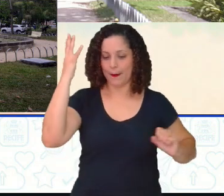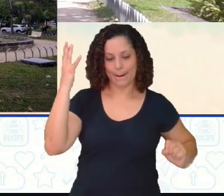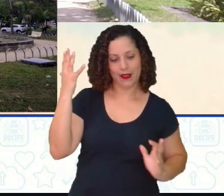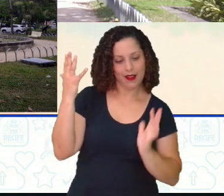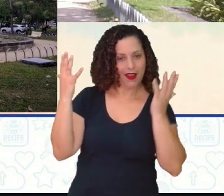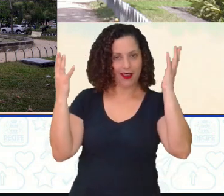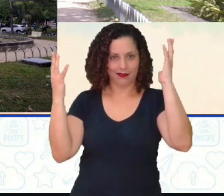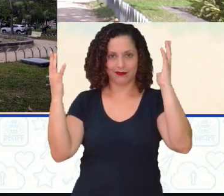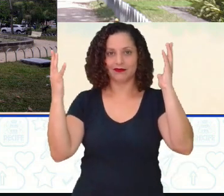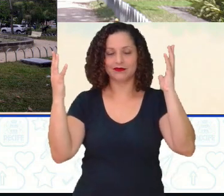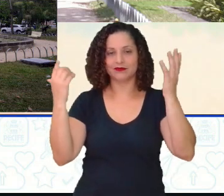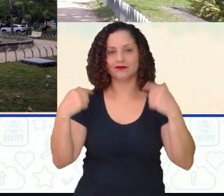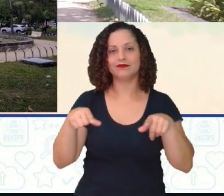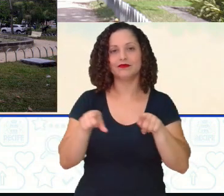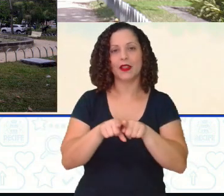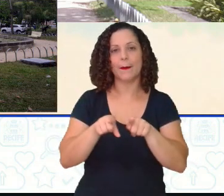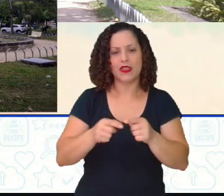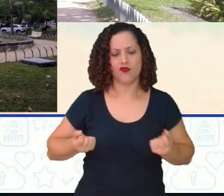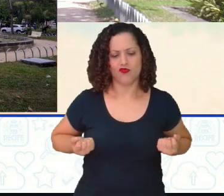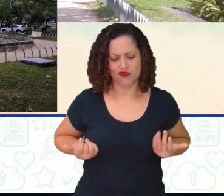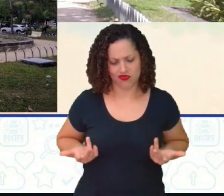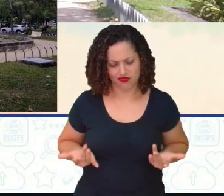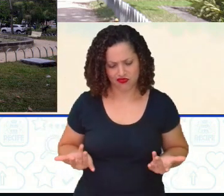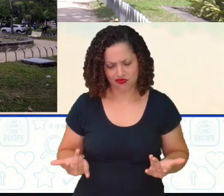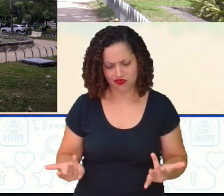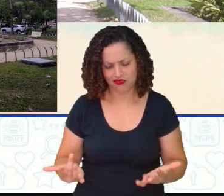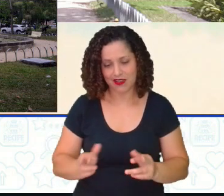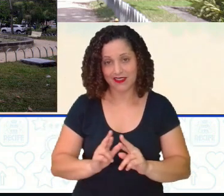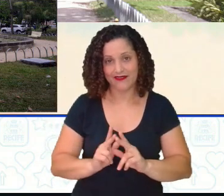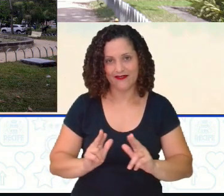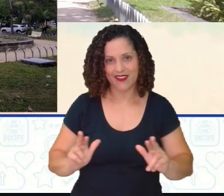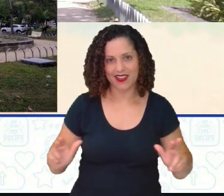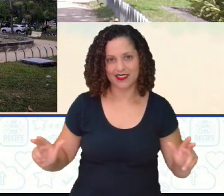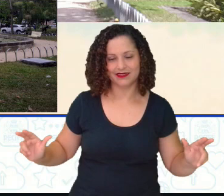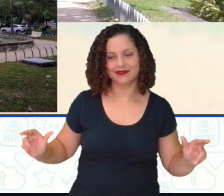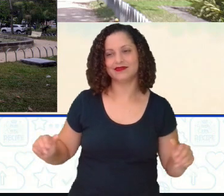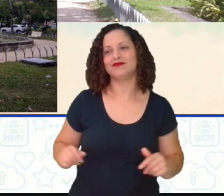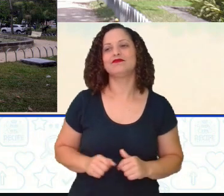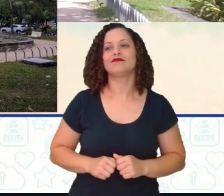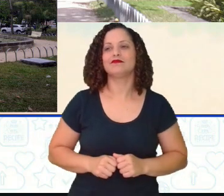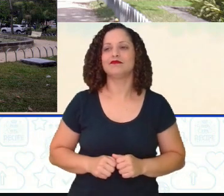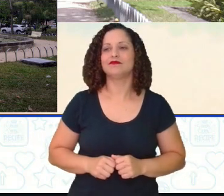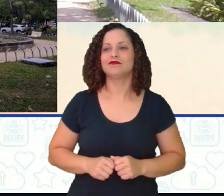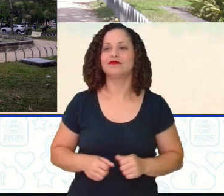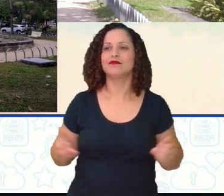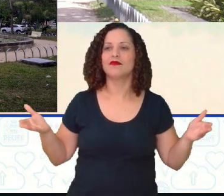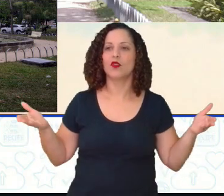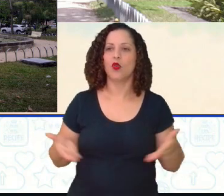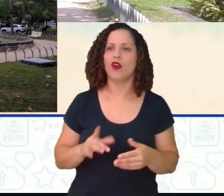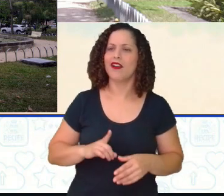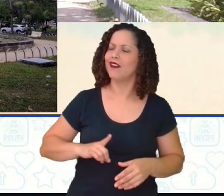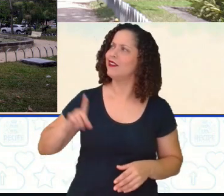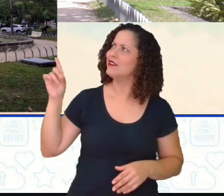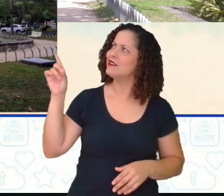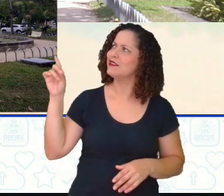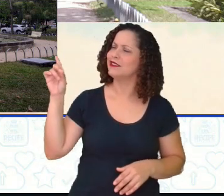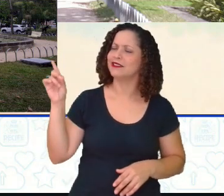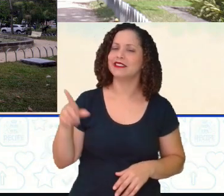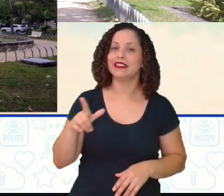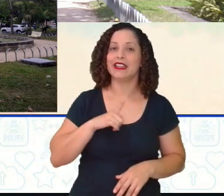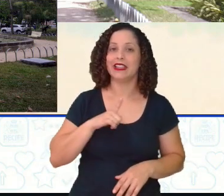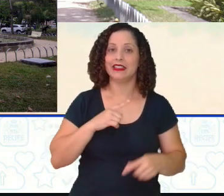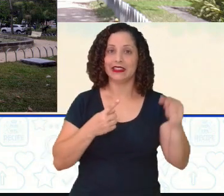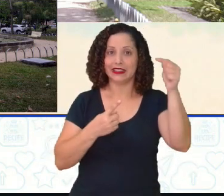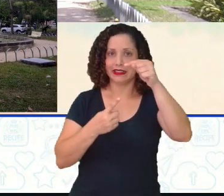Amazônia, além de plantas exóticas. Então a gente vai falar assim, né, em relação a essa praça. Ele divide em